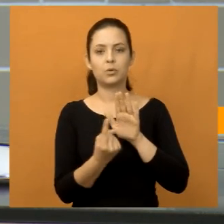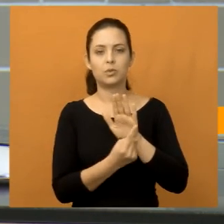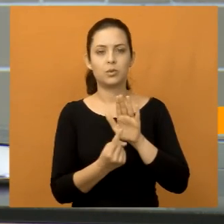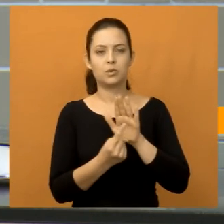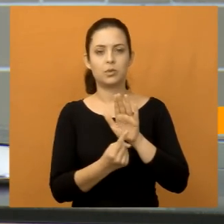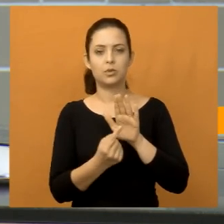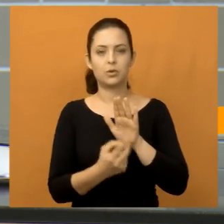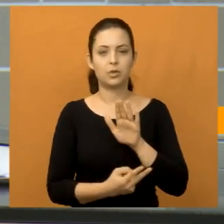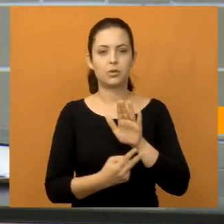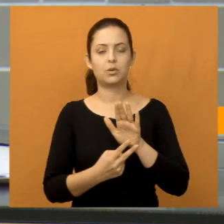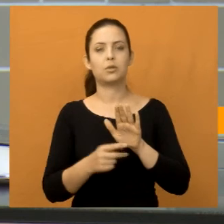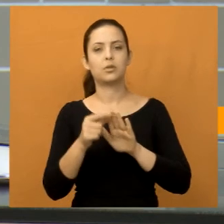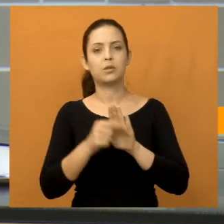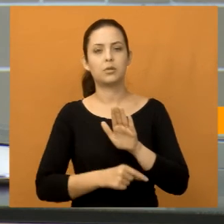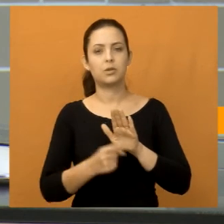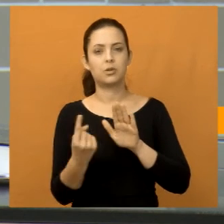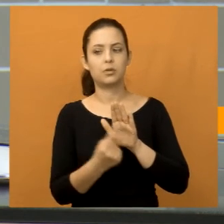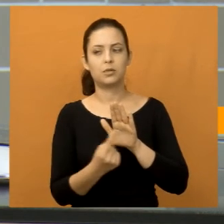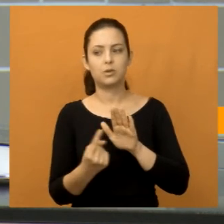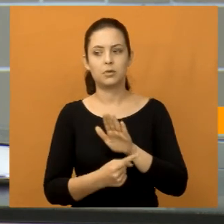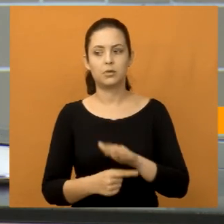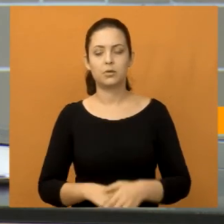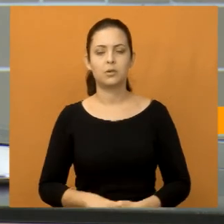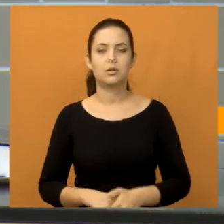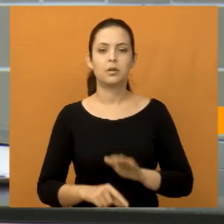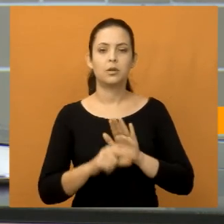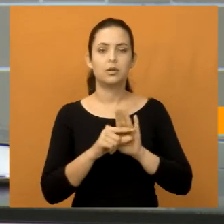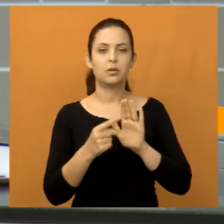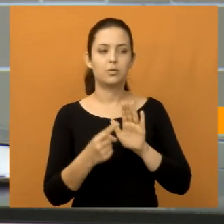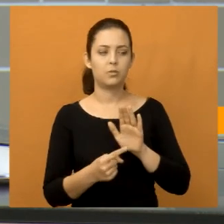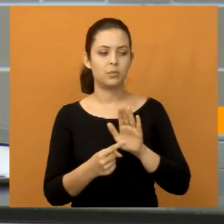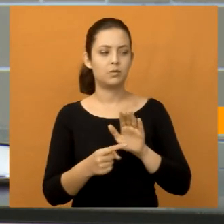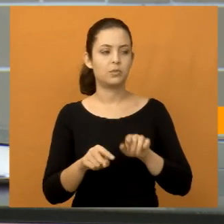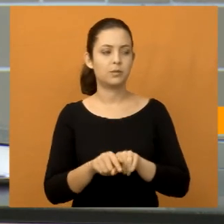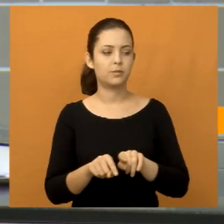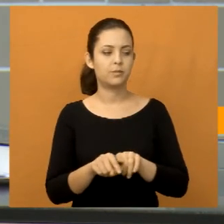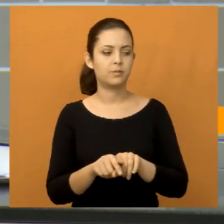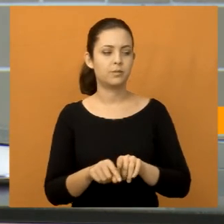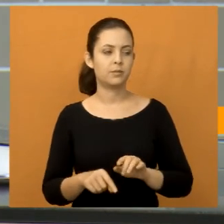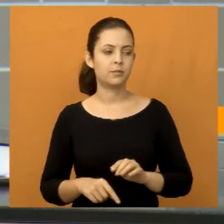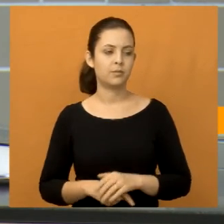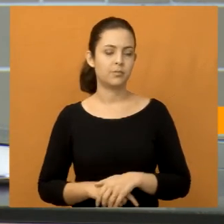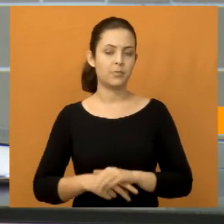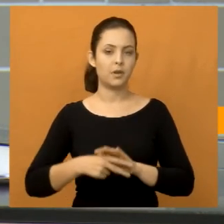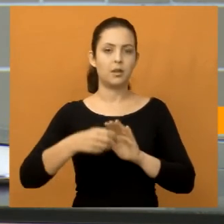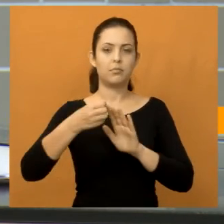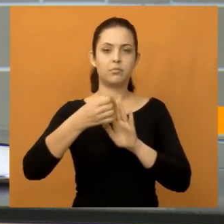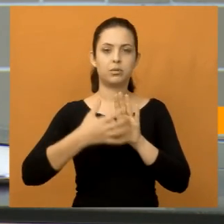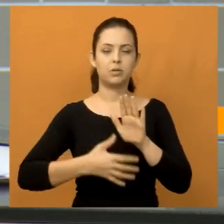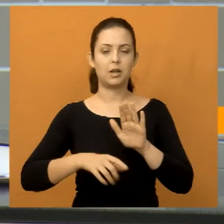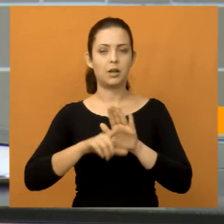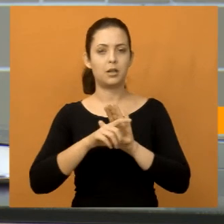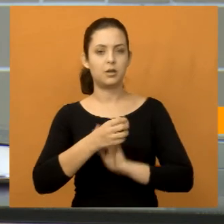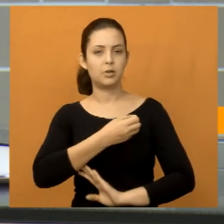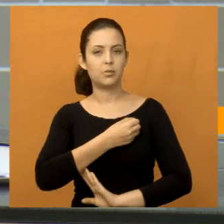11, 12 e artigo 11, incisos 1, ambos da Lei nº